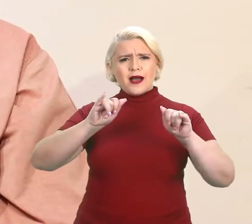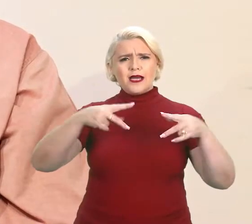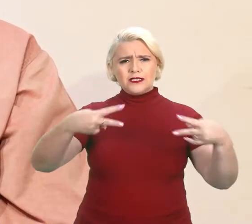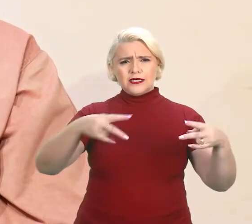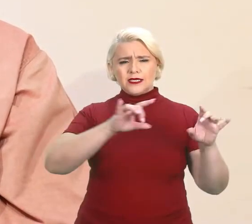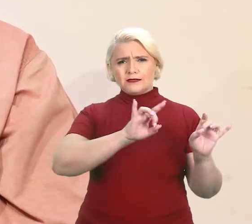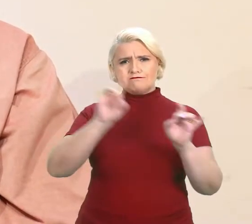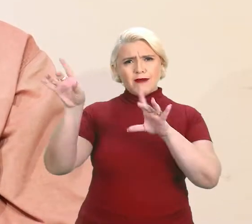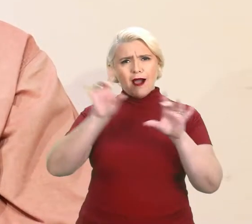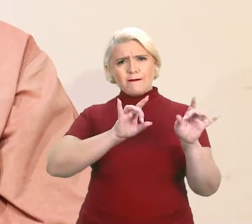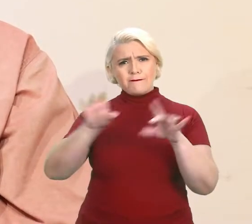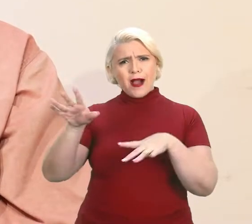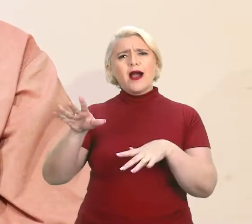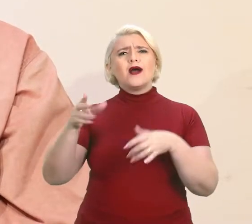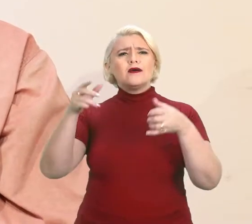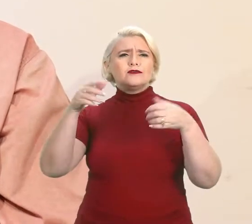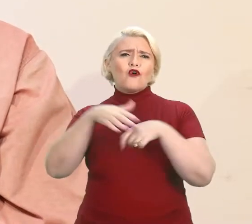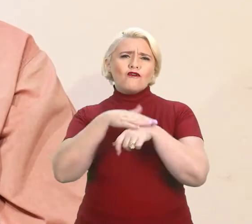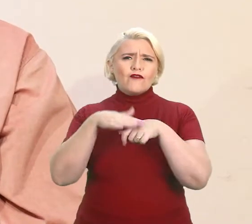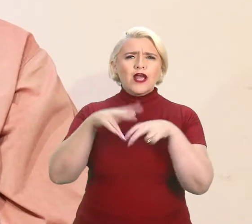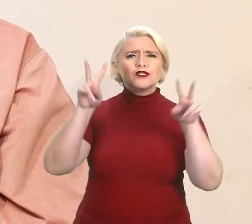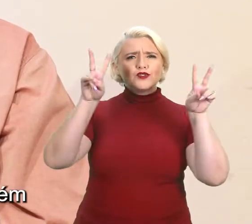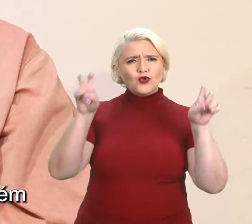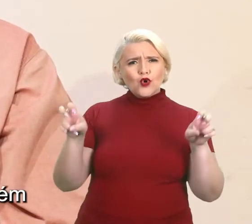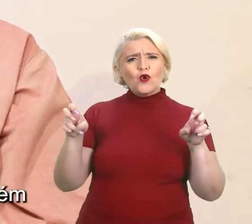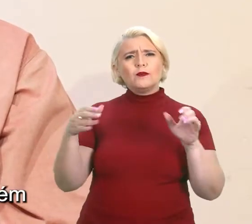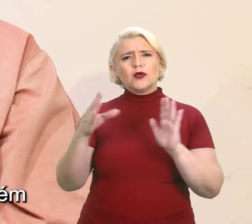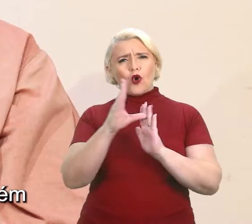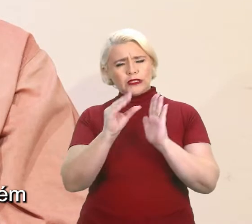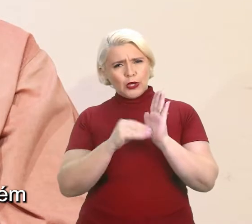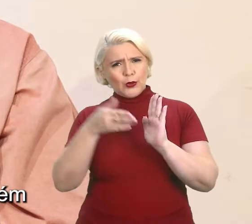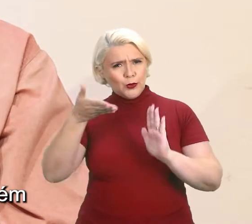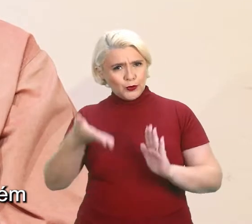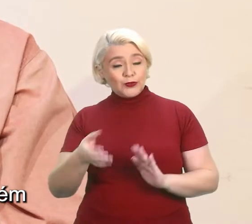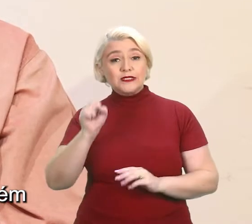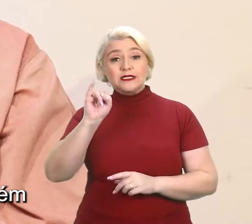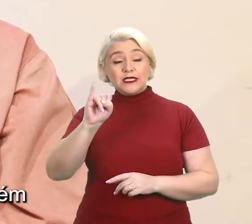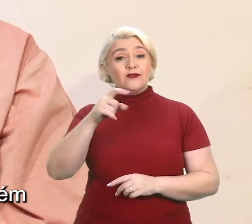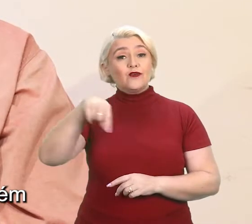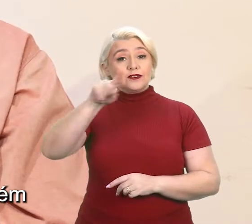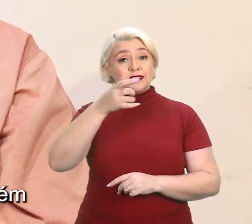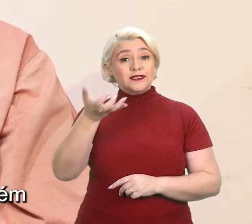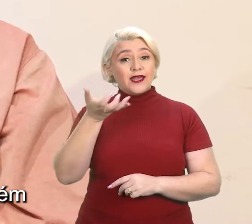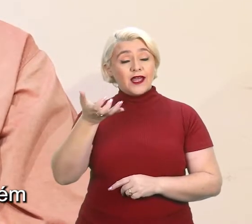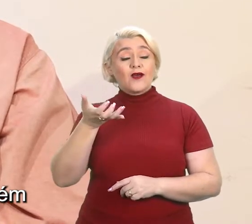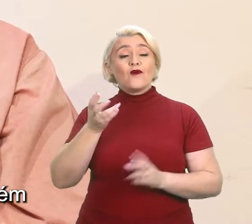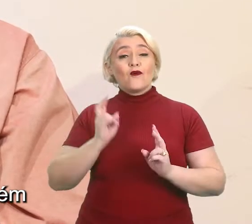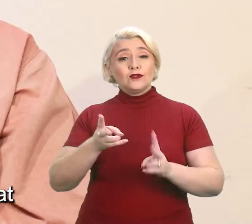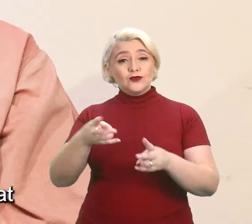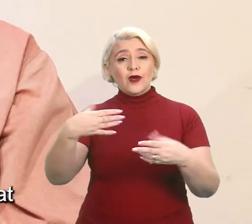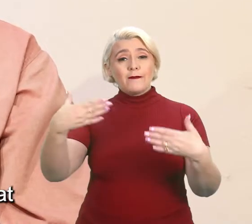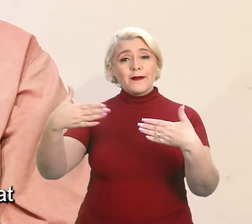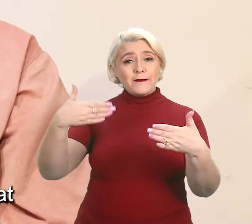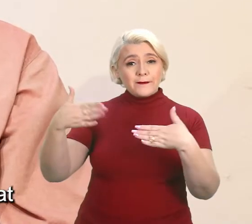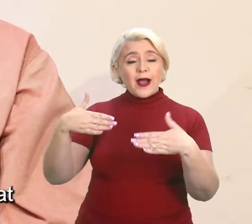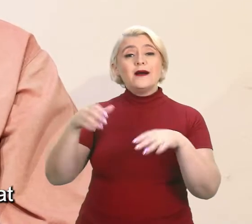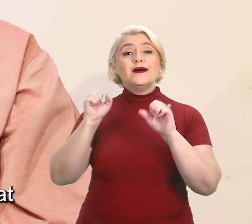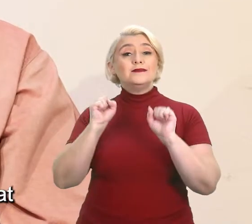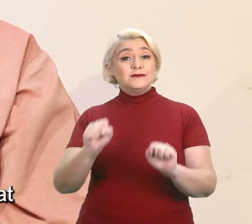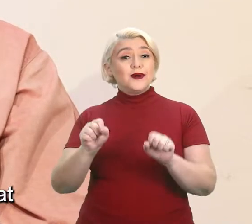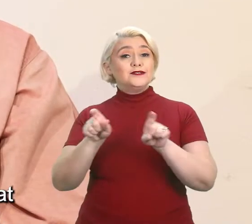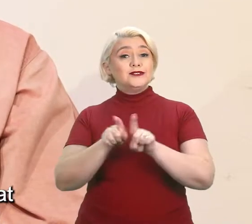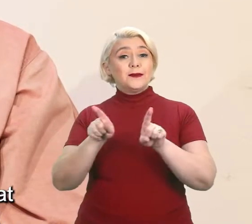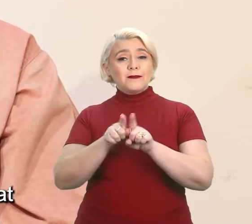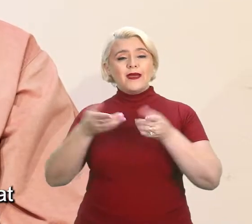seus amigos, fale do nosso material, né? E se você quer continuar essa discussão com a gente, você também pode,